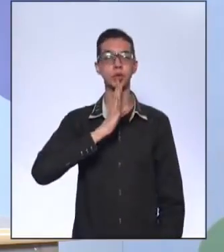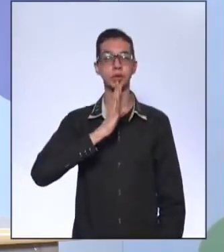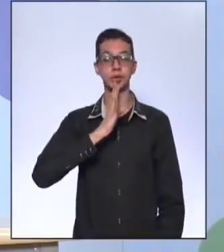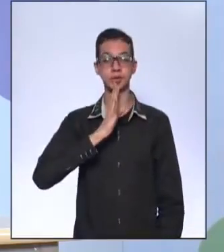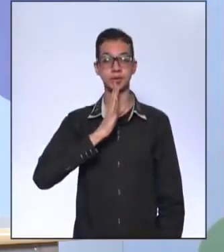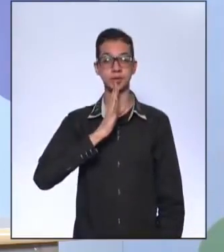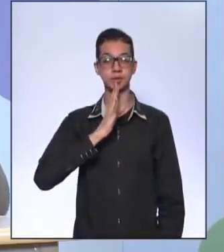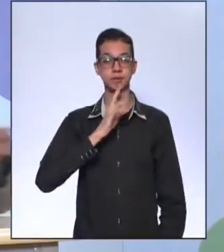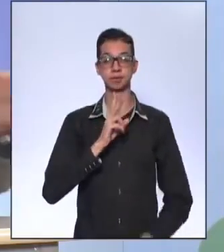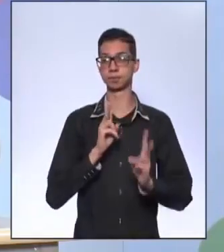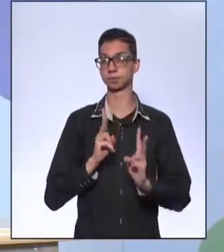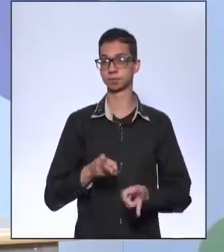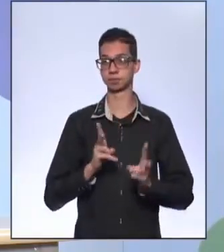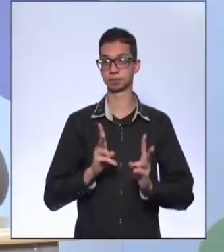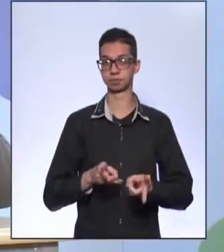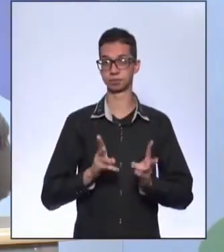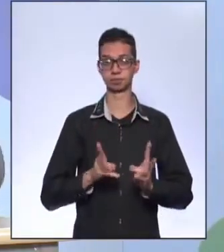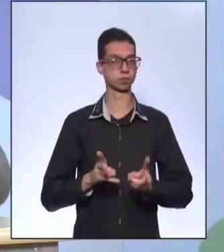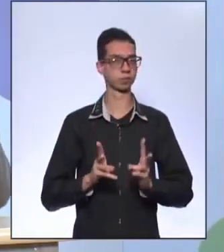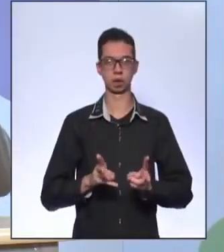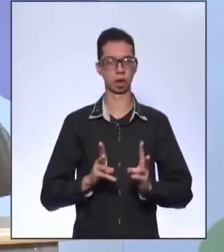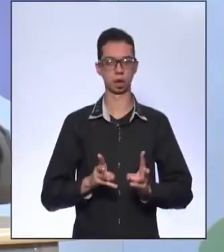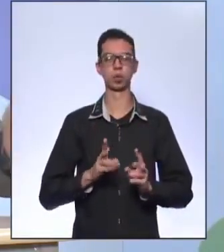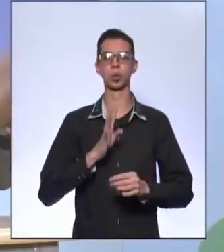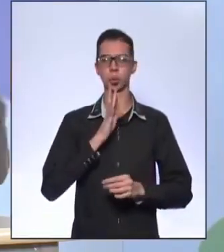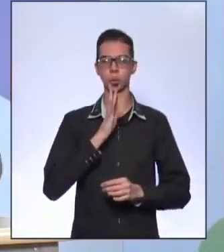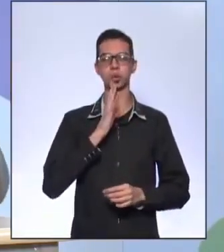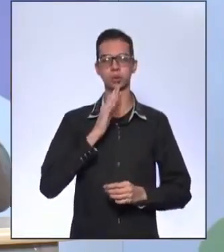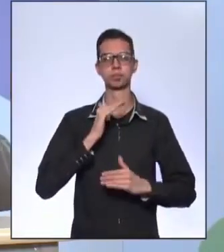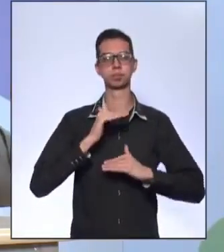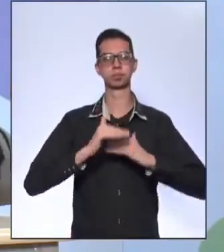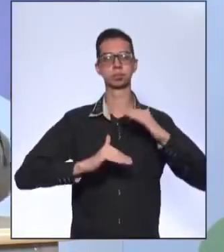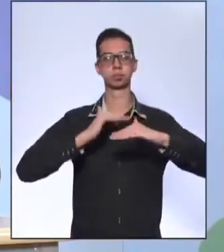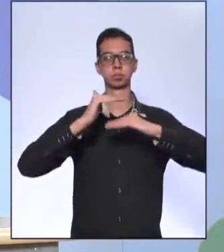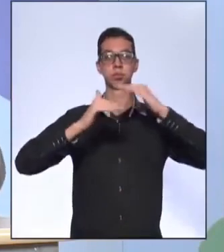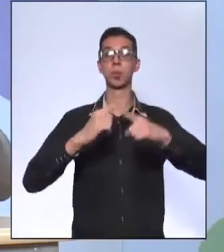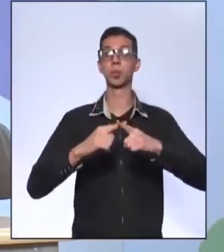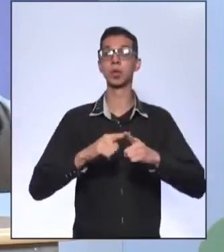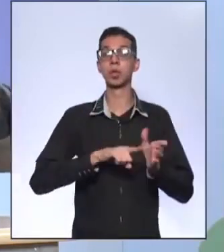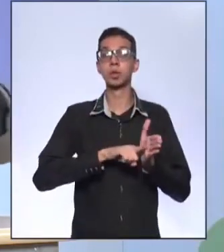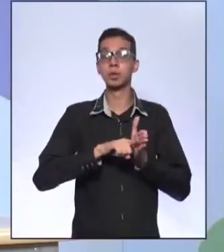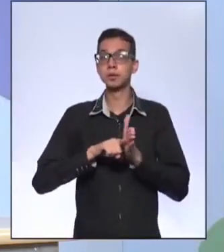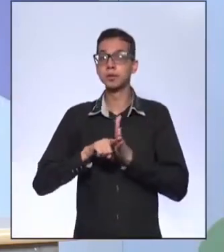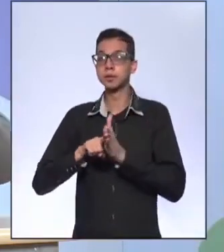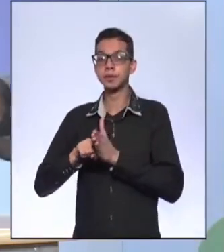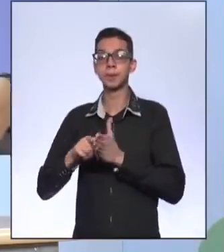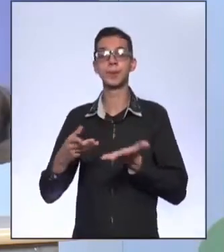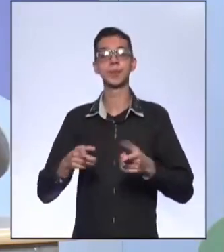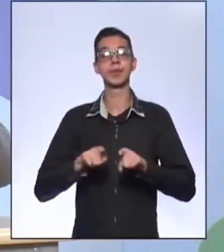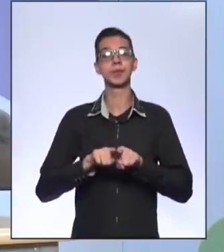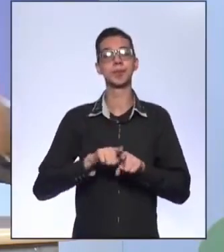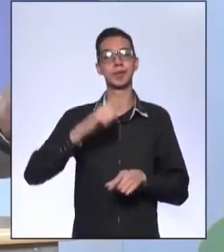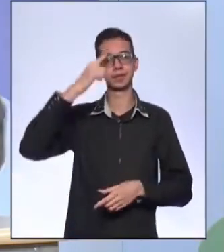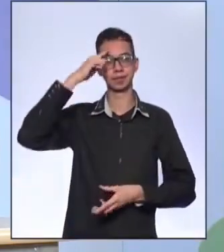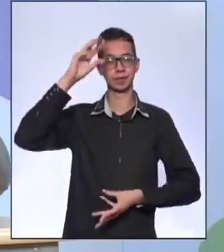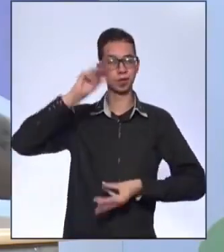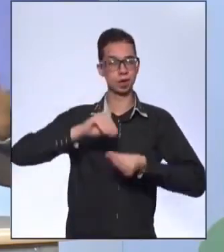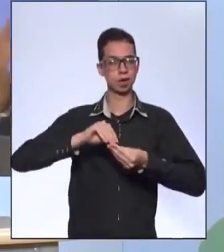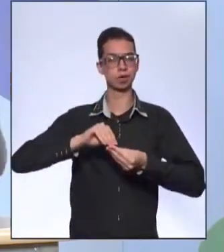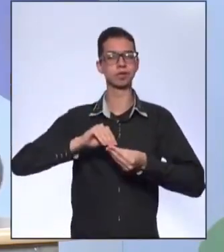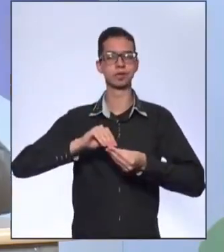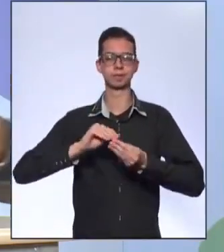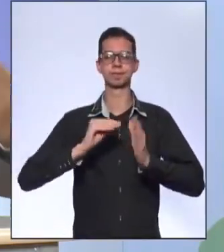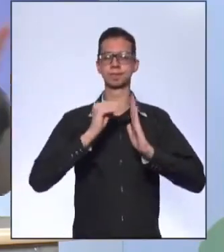estático não é a medida que pesquisas estão sendo feitas né outras conclusões né vão sendo convencionados